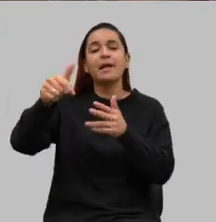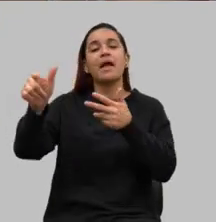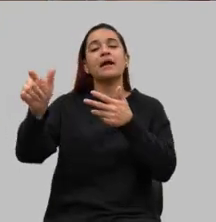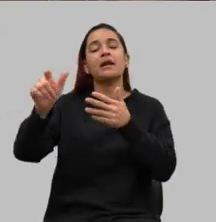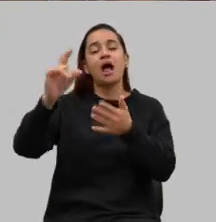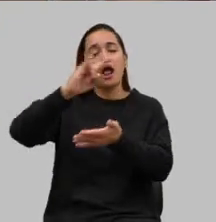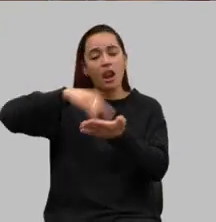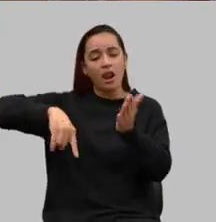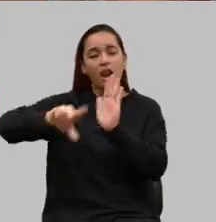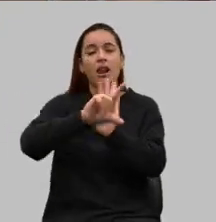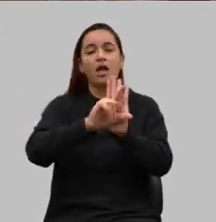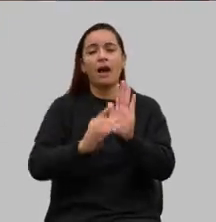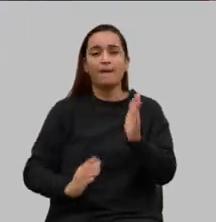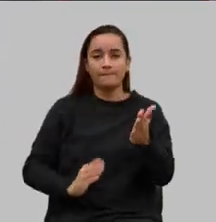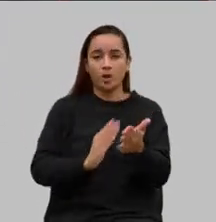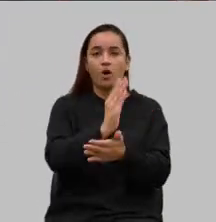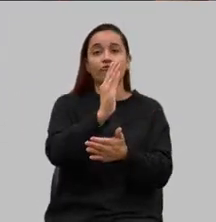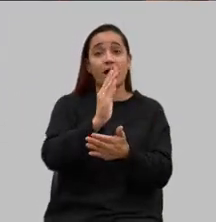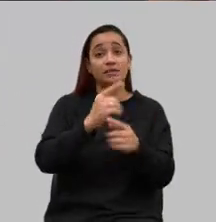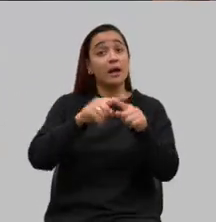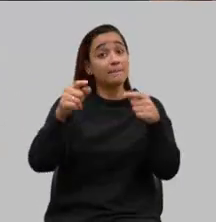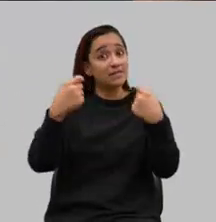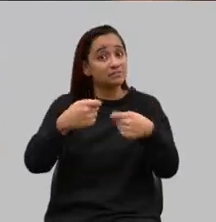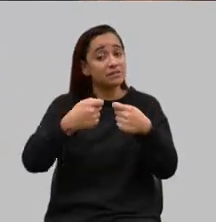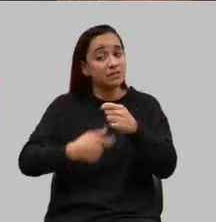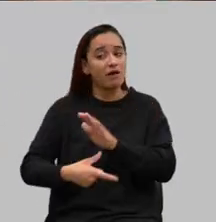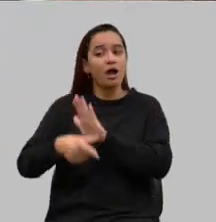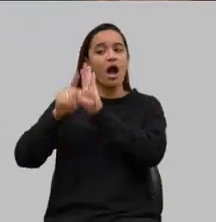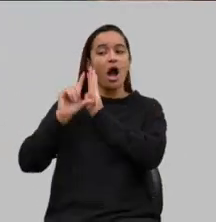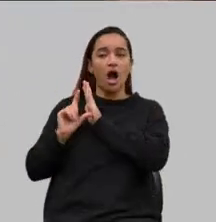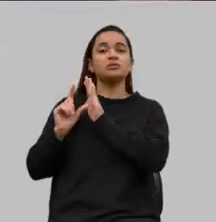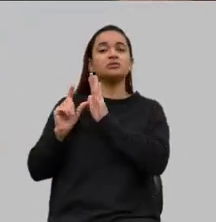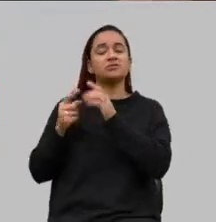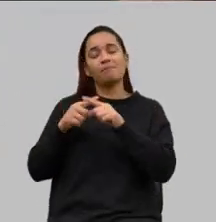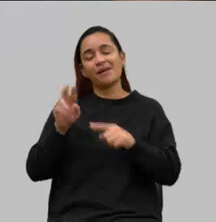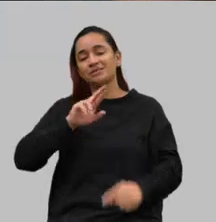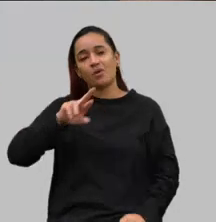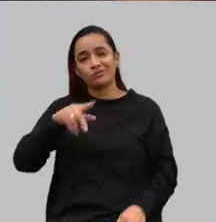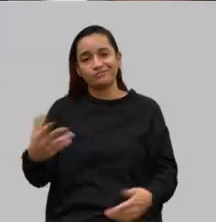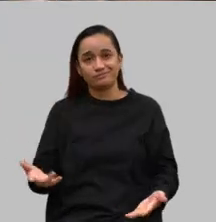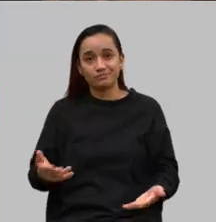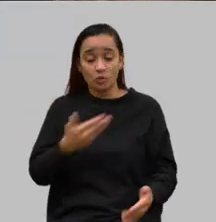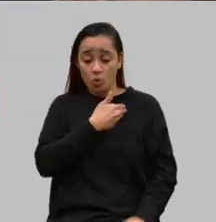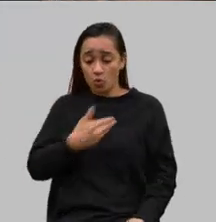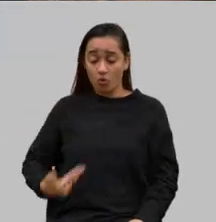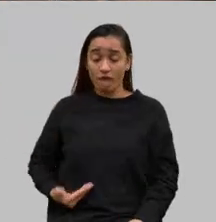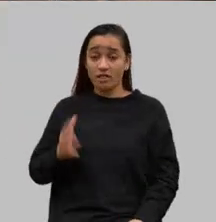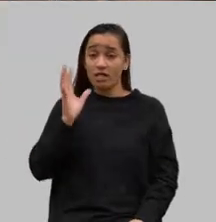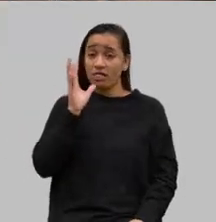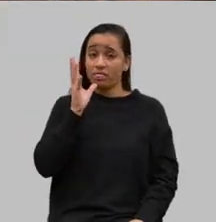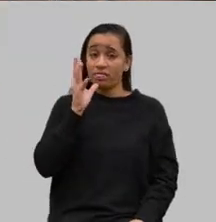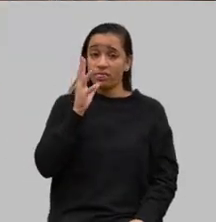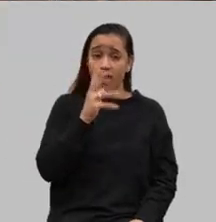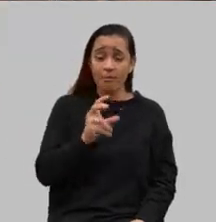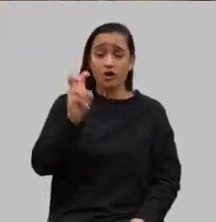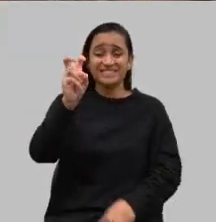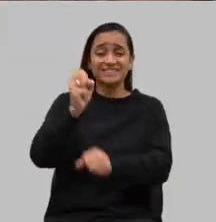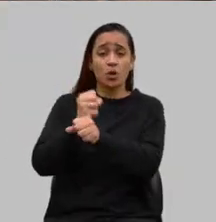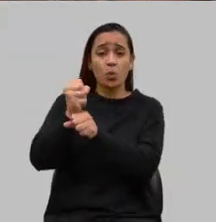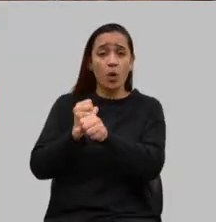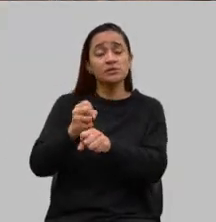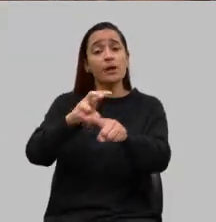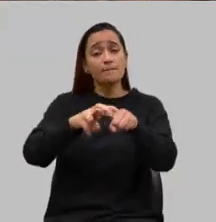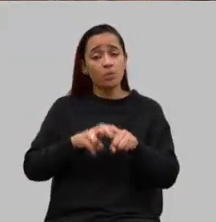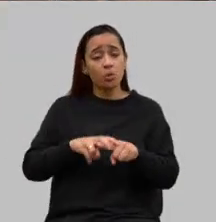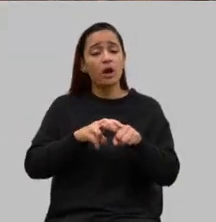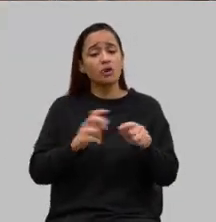que deveria ter sido na legisla anterior e e não foi e o governo Demorou 5 anos para regulamentar a calção ambiental